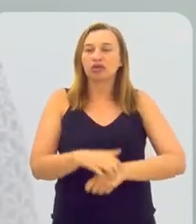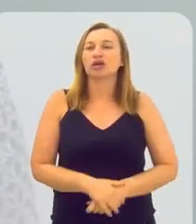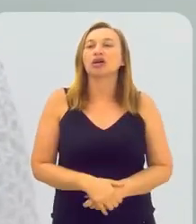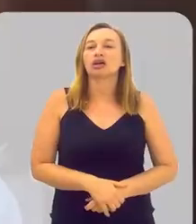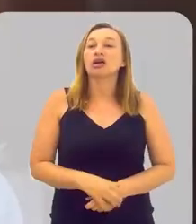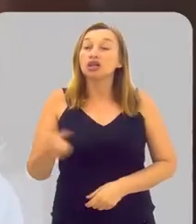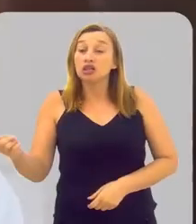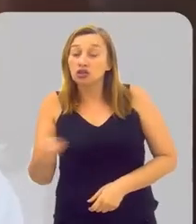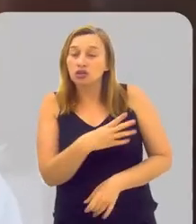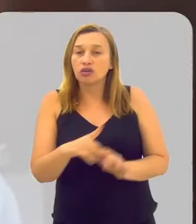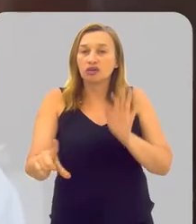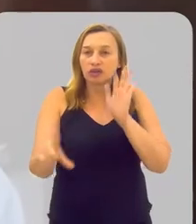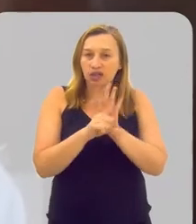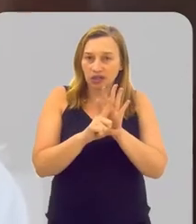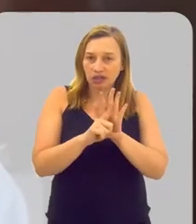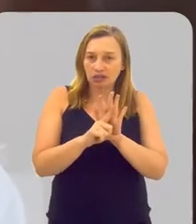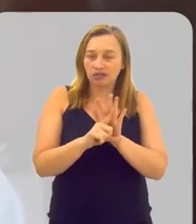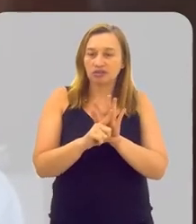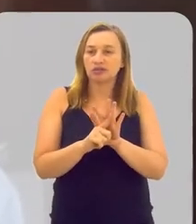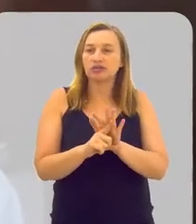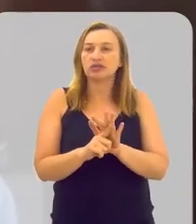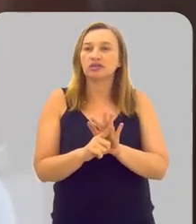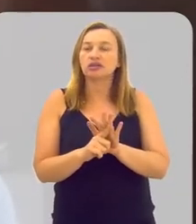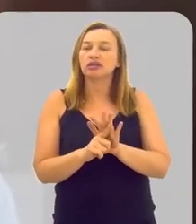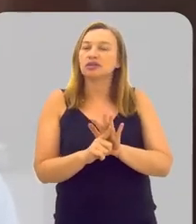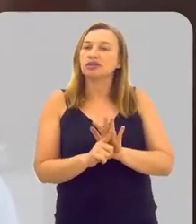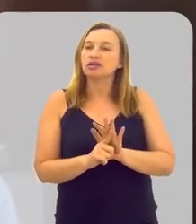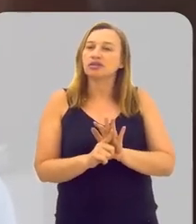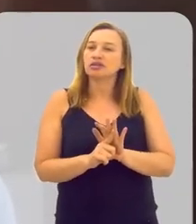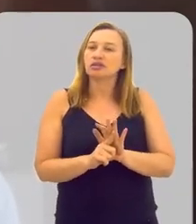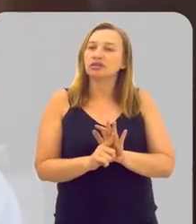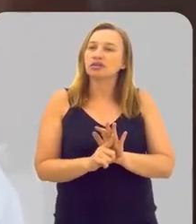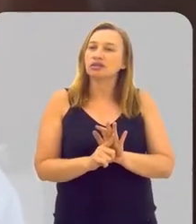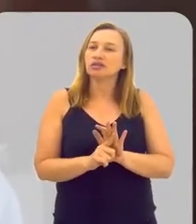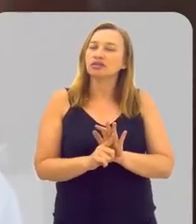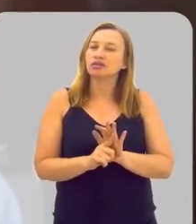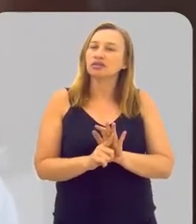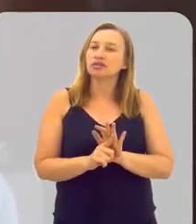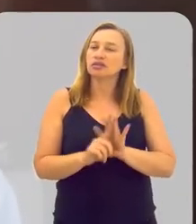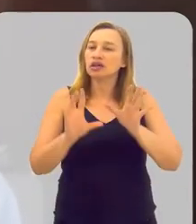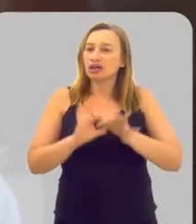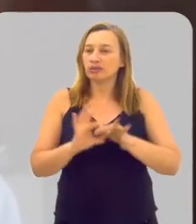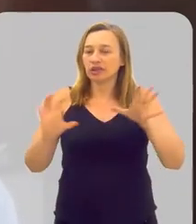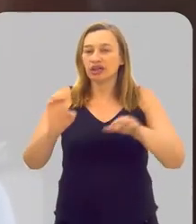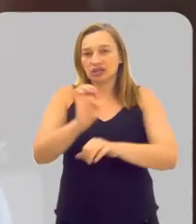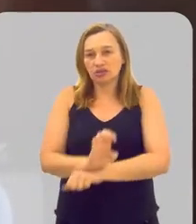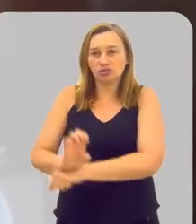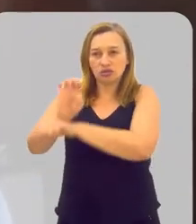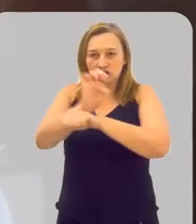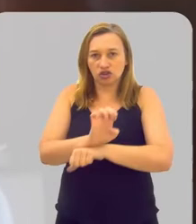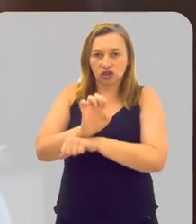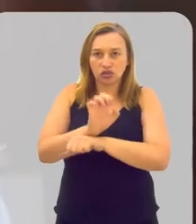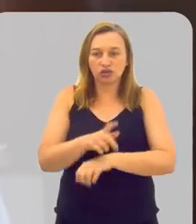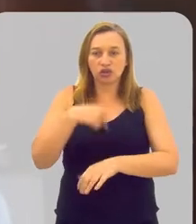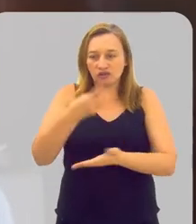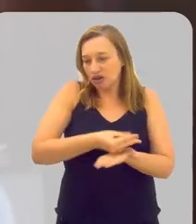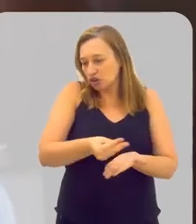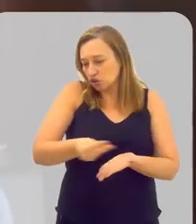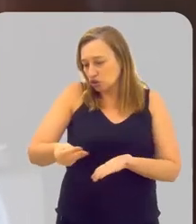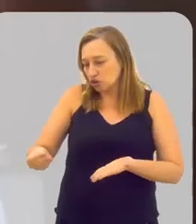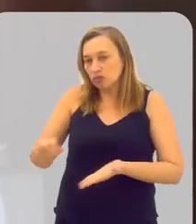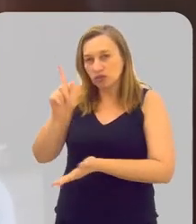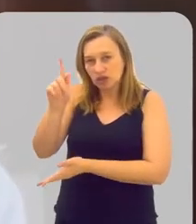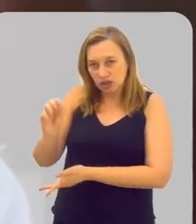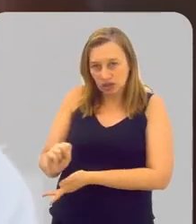Então, essa nova lei que foi promulgada, ela manteve a independência dos estados quando a gente fala da questão